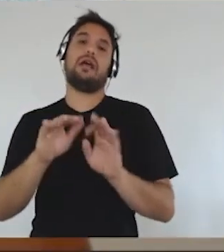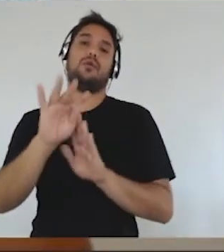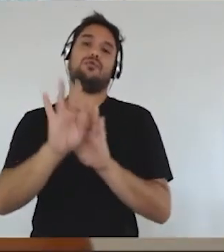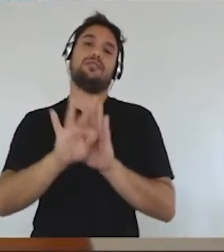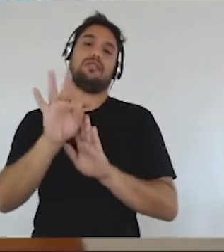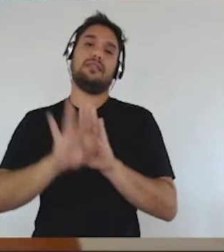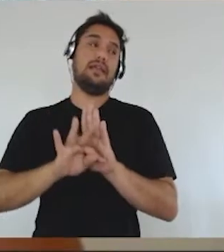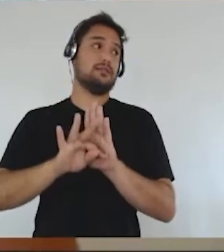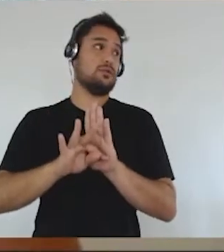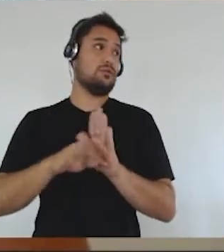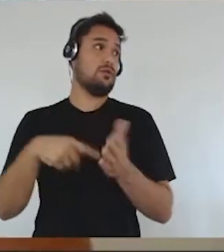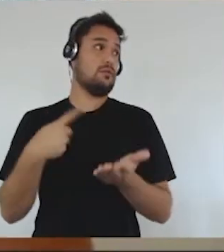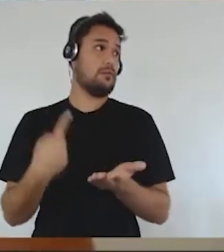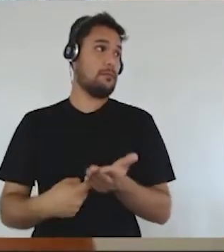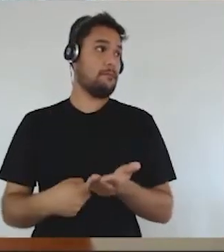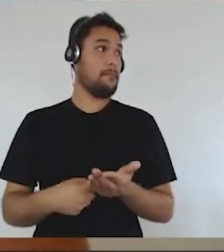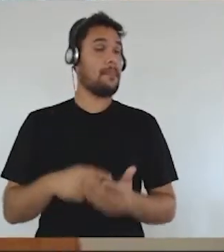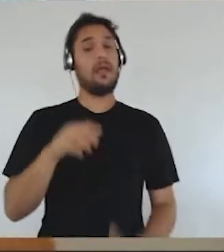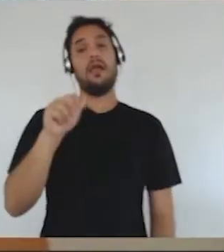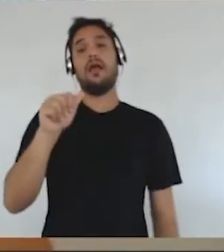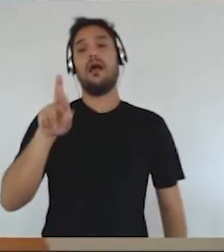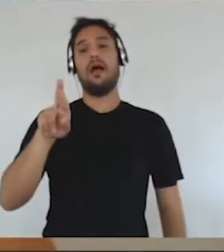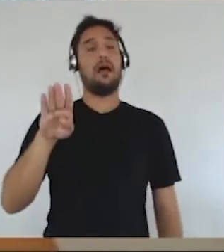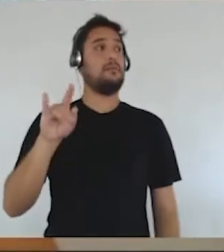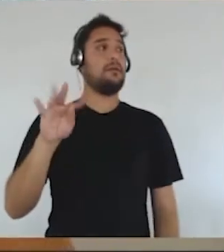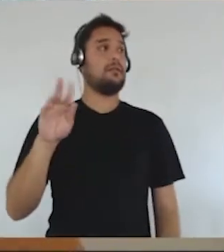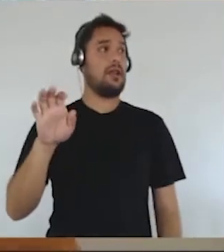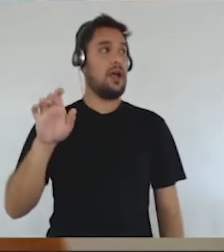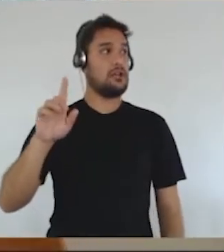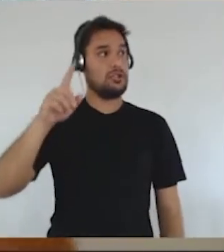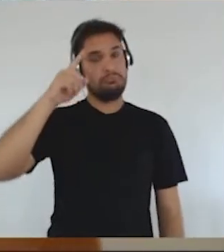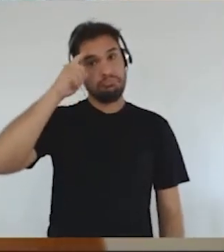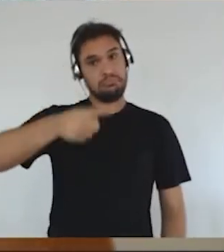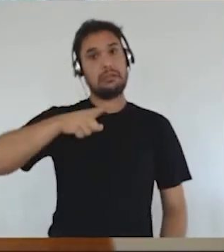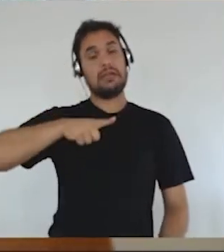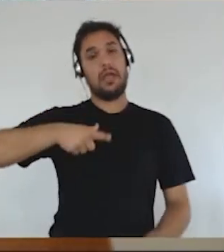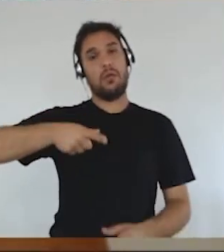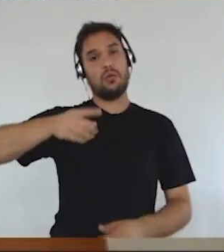mediação. Já na arbitragem, como todos sabem, há uma sentença.